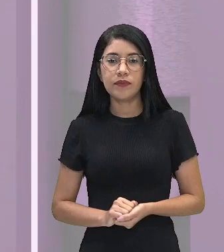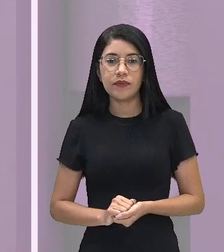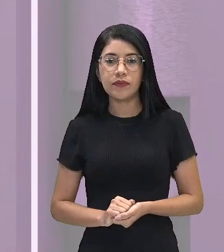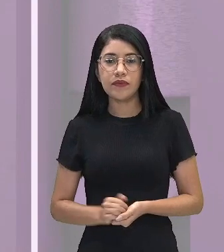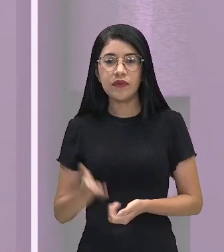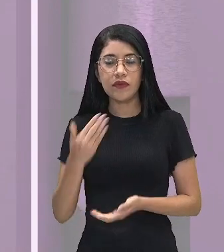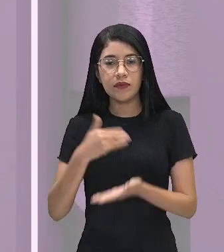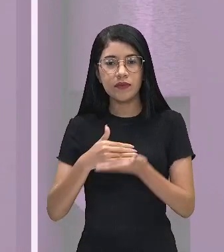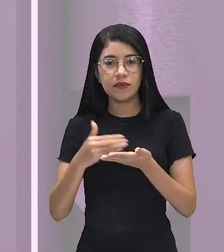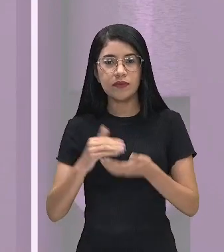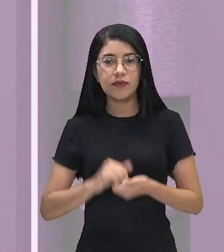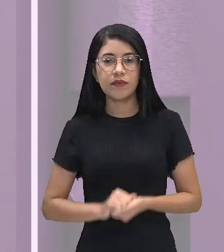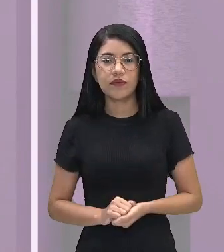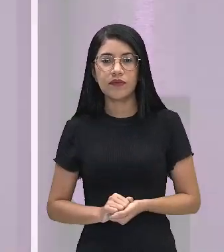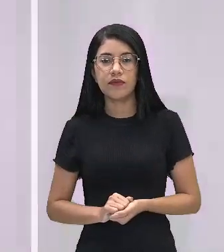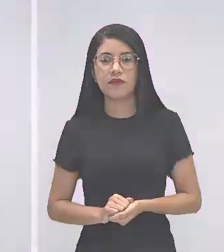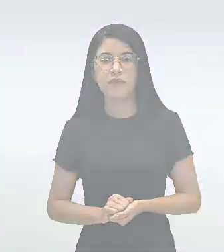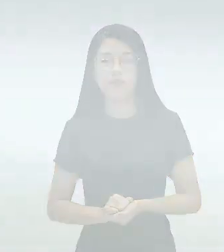Vamos à nossa aula?